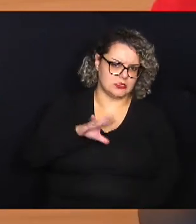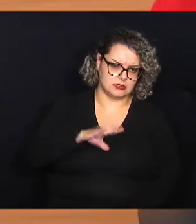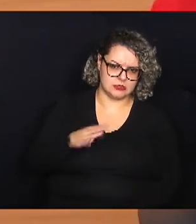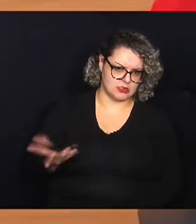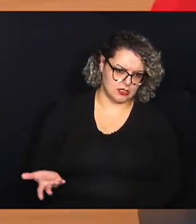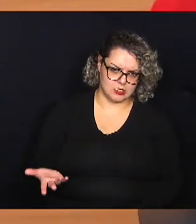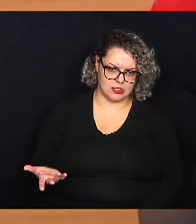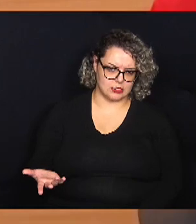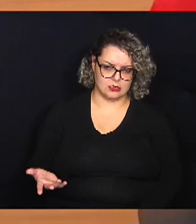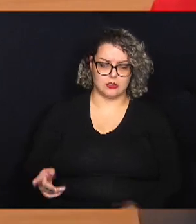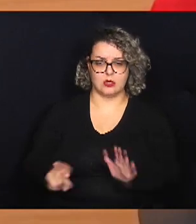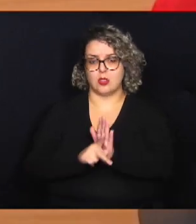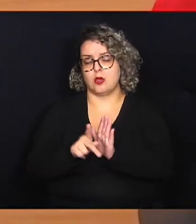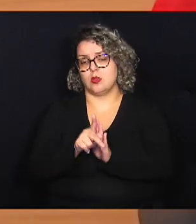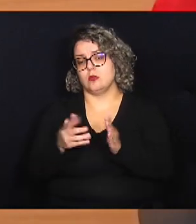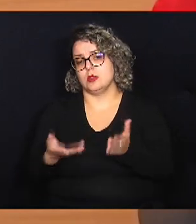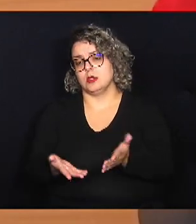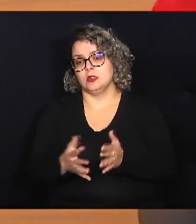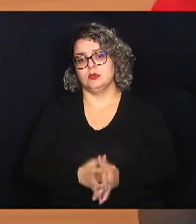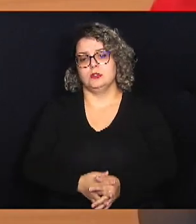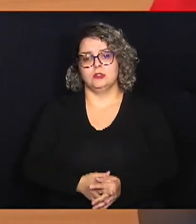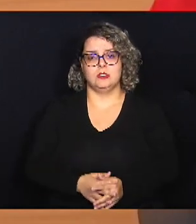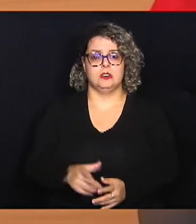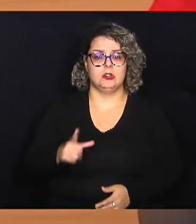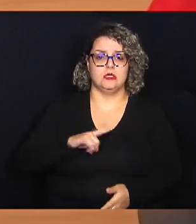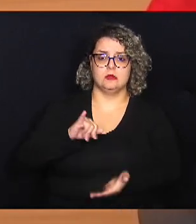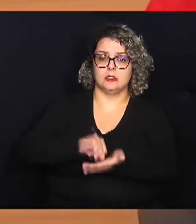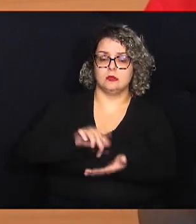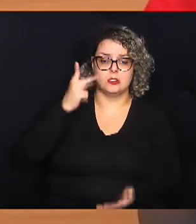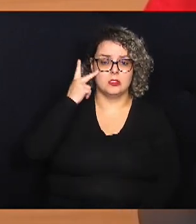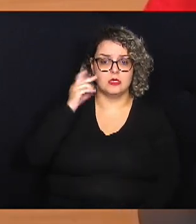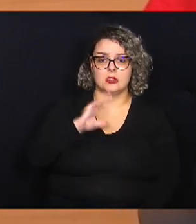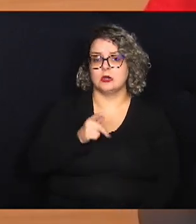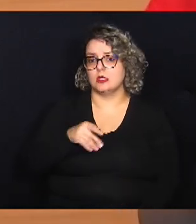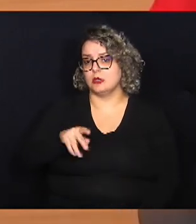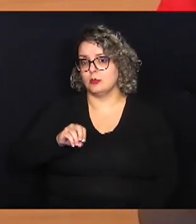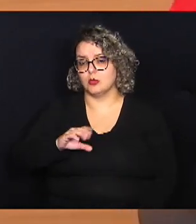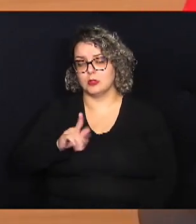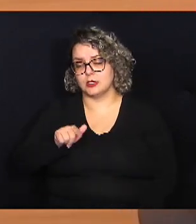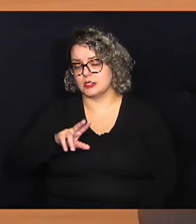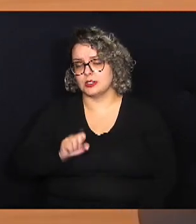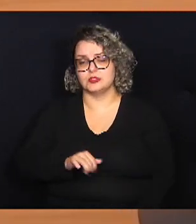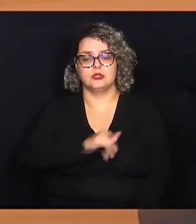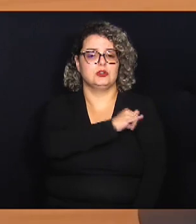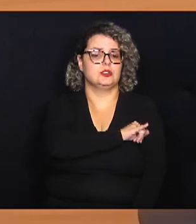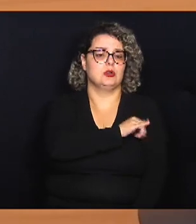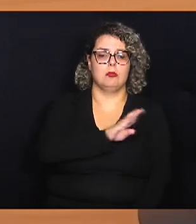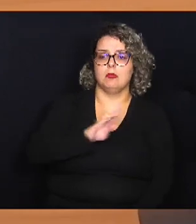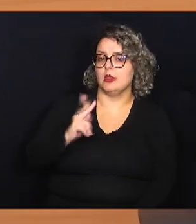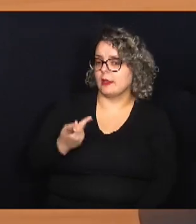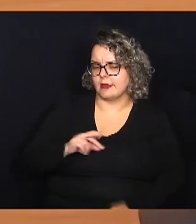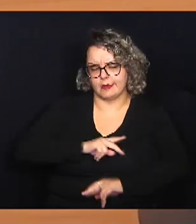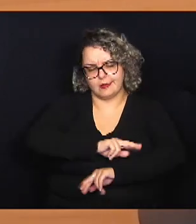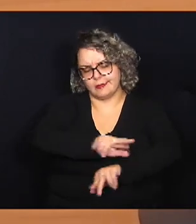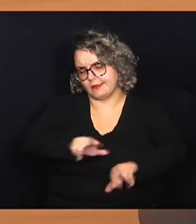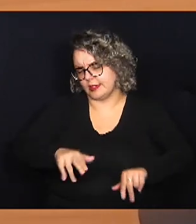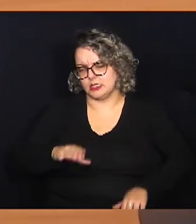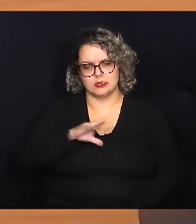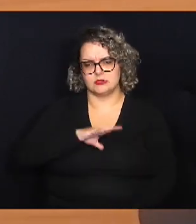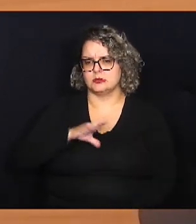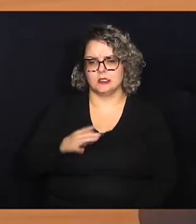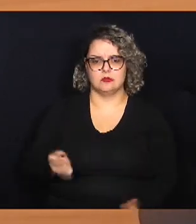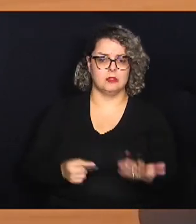É um projeto que temos na capital de São Paulo, Campo Grande, Rio de Janeiro, Belo Horizonte e inúmeras cidades aqui que a